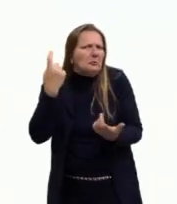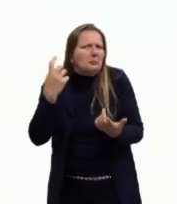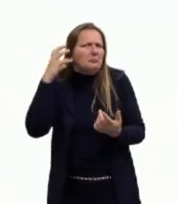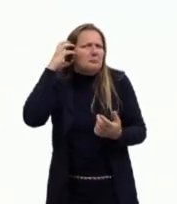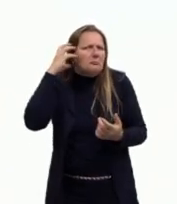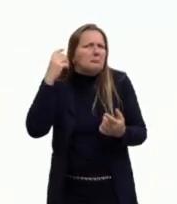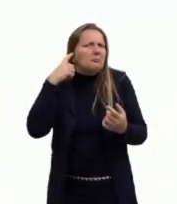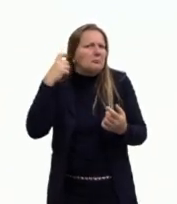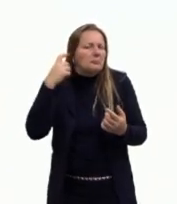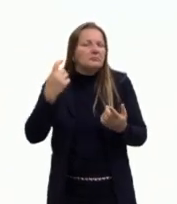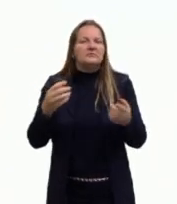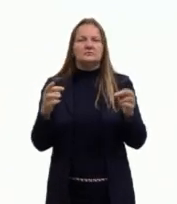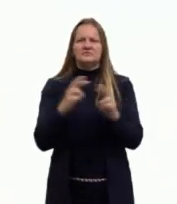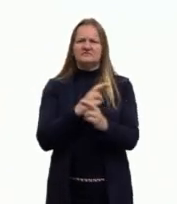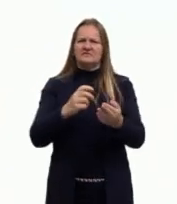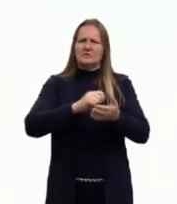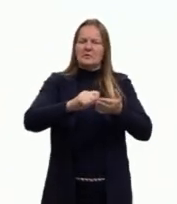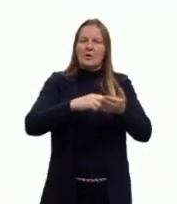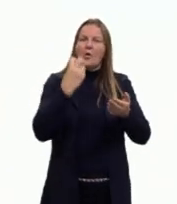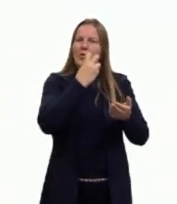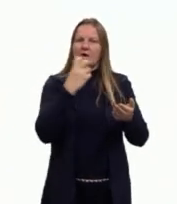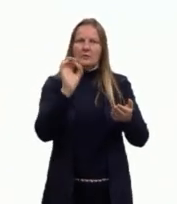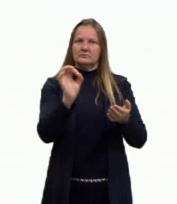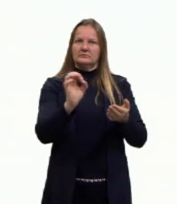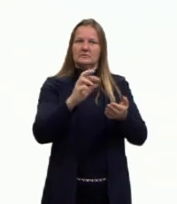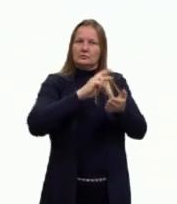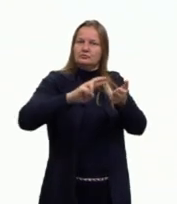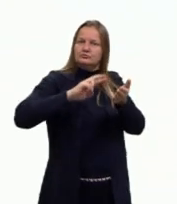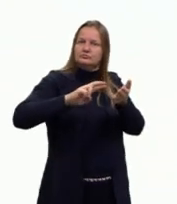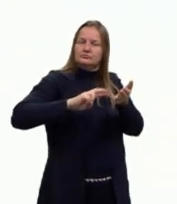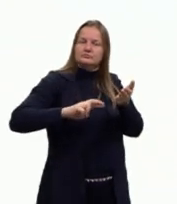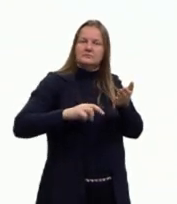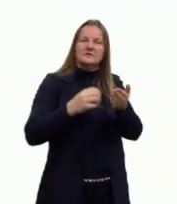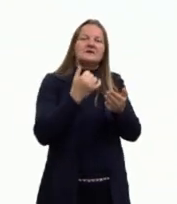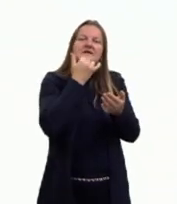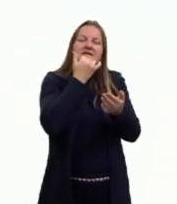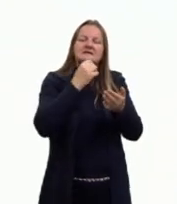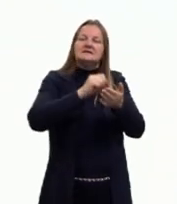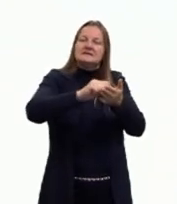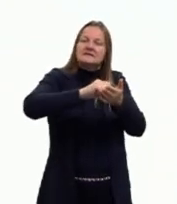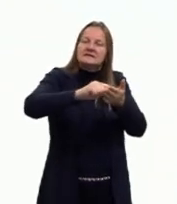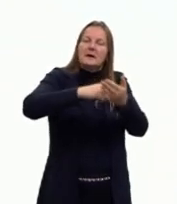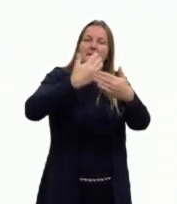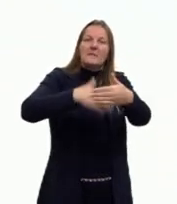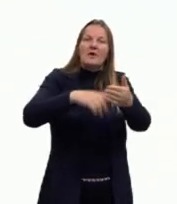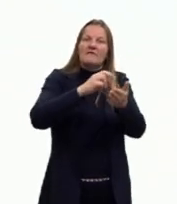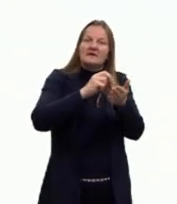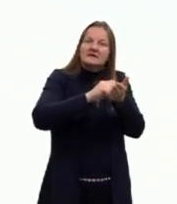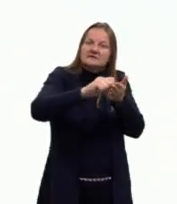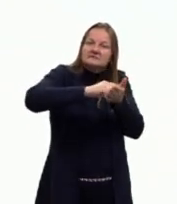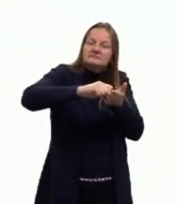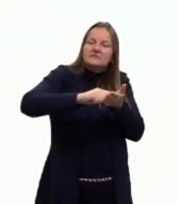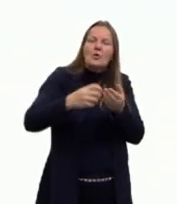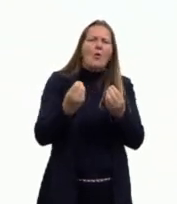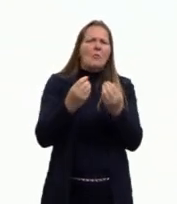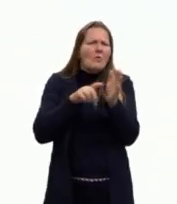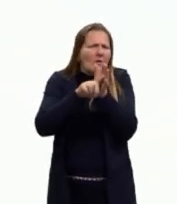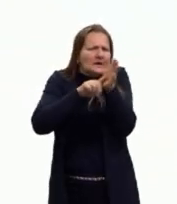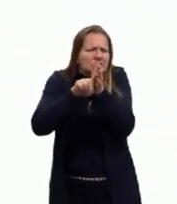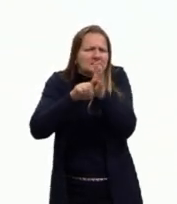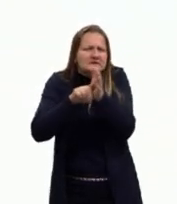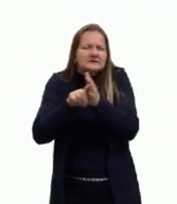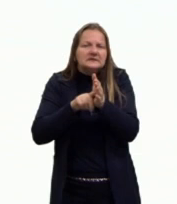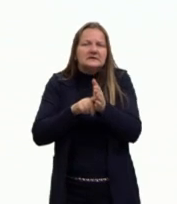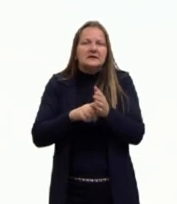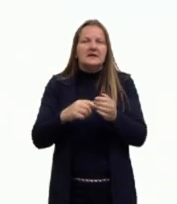né não é uma prova oral é uma prova escrita Então como é que a gente vai analisar músicas no ENEM através